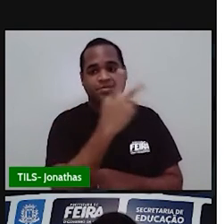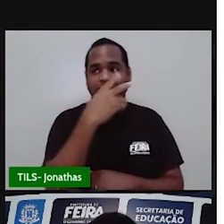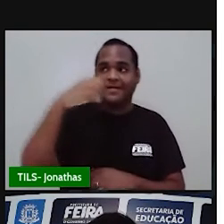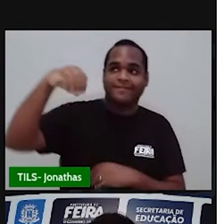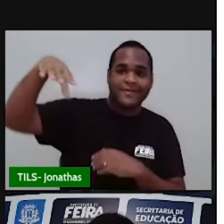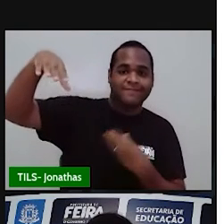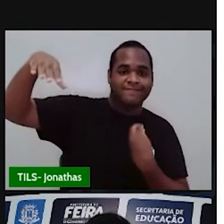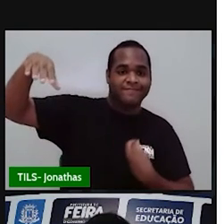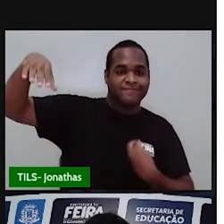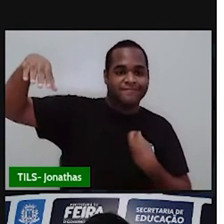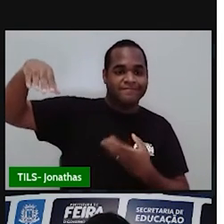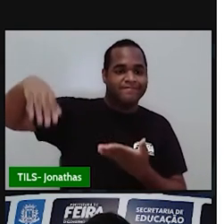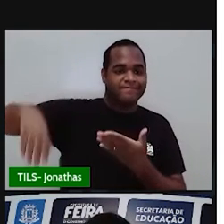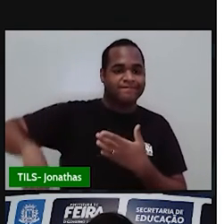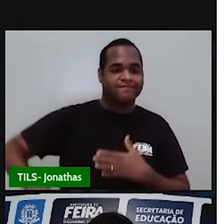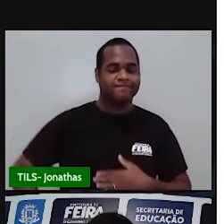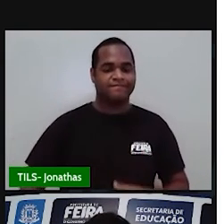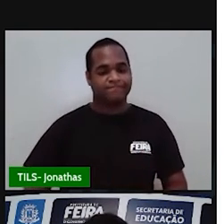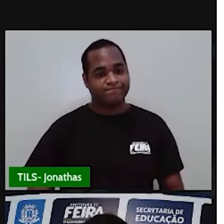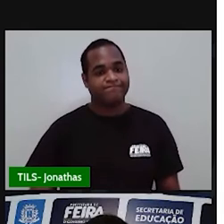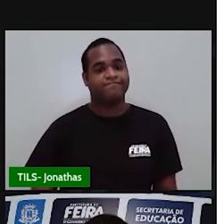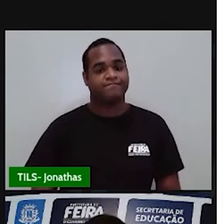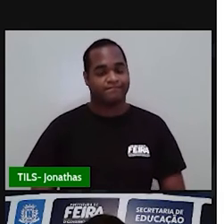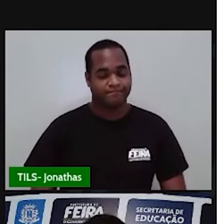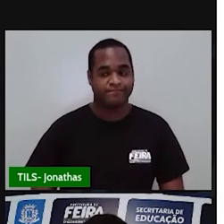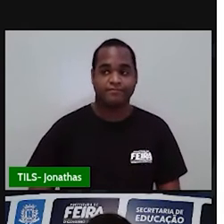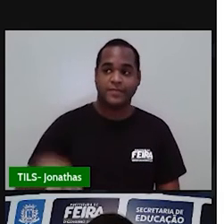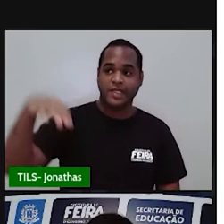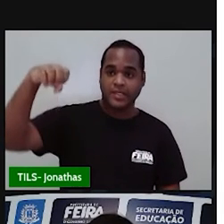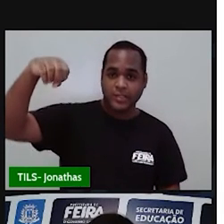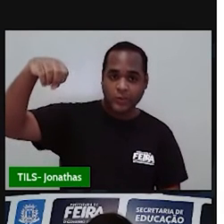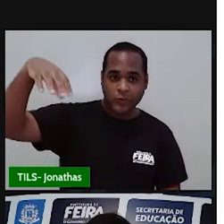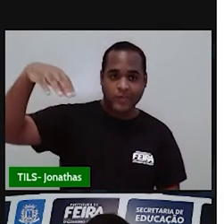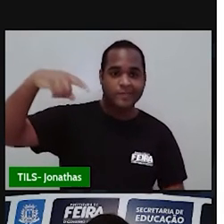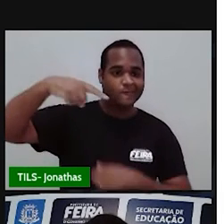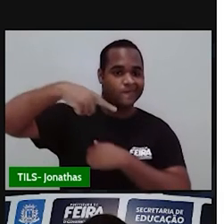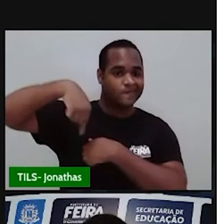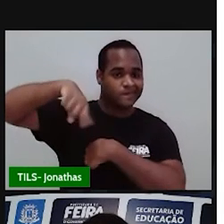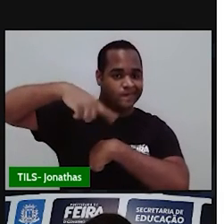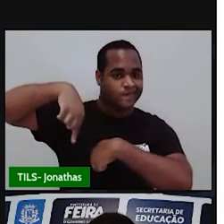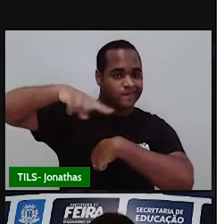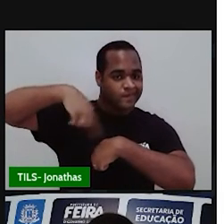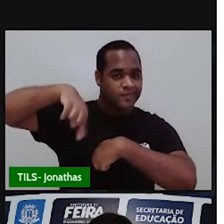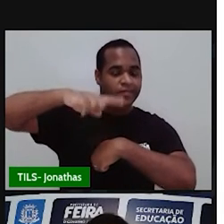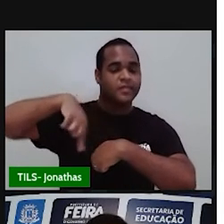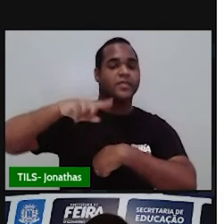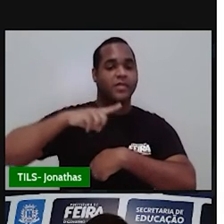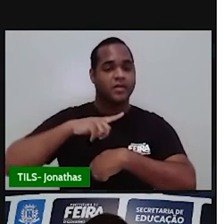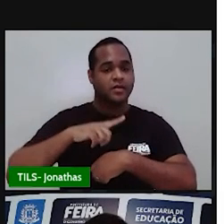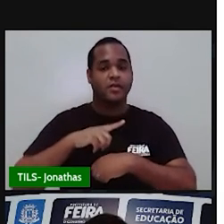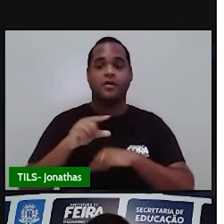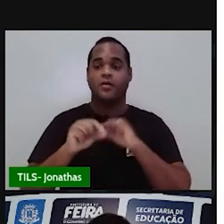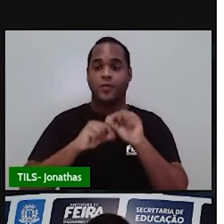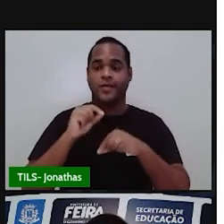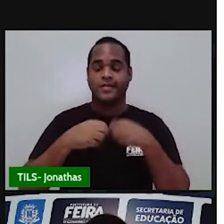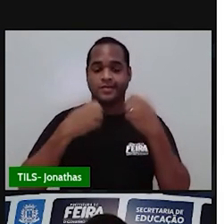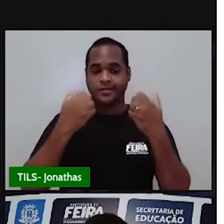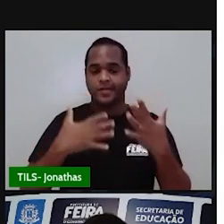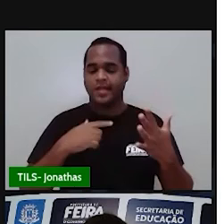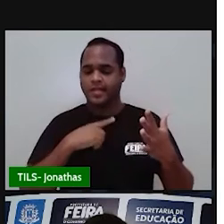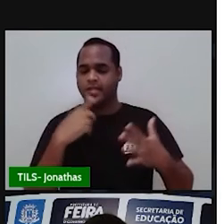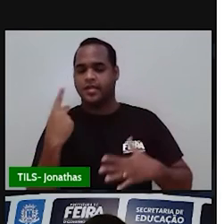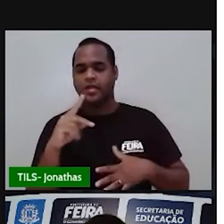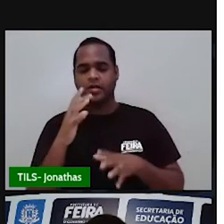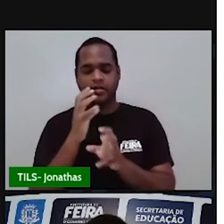esqueceu de desligar. E aí a luz ficou ali ligada por bastante tempo. E isso vai fazer com que o